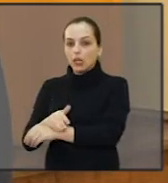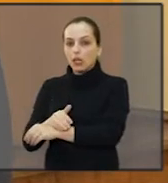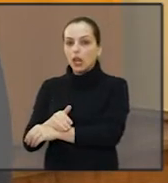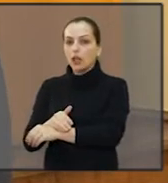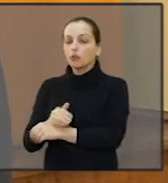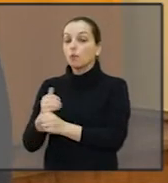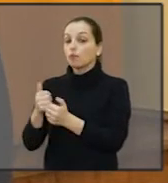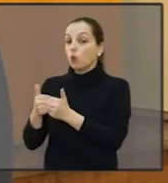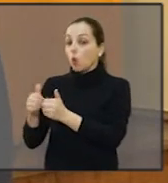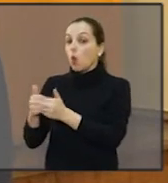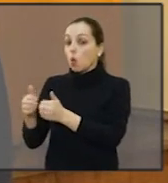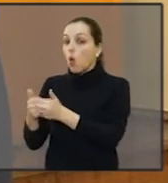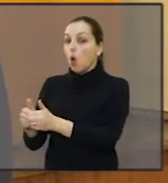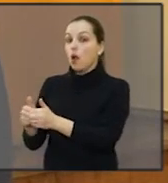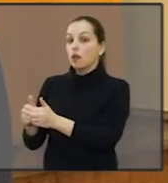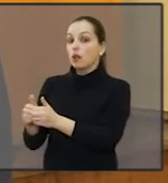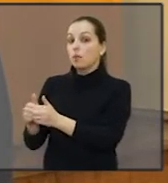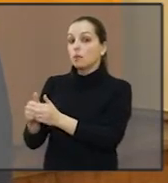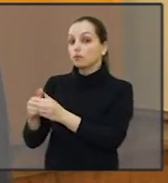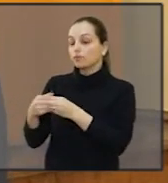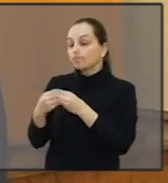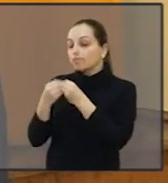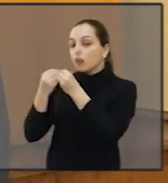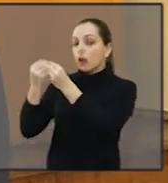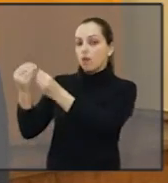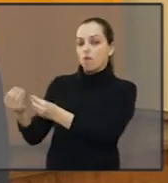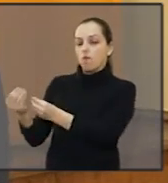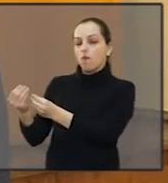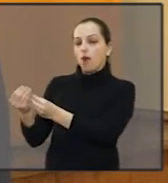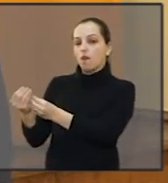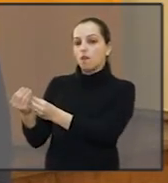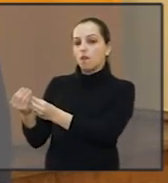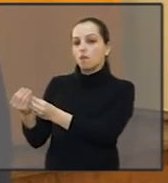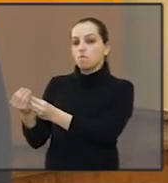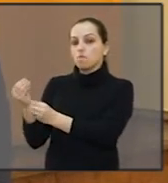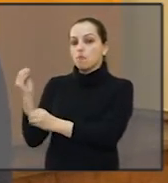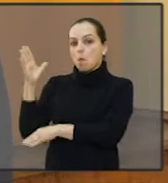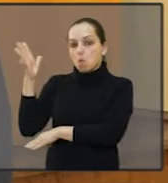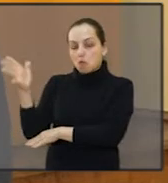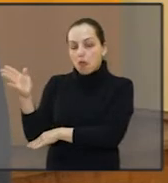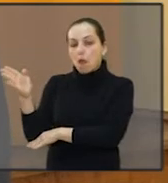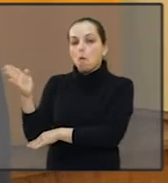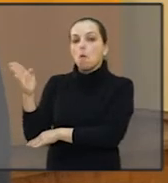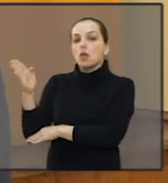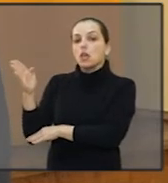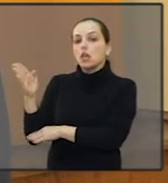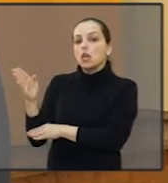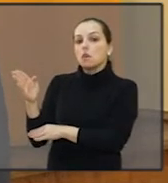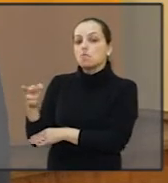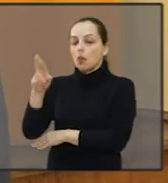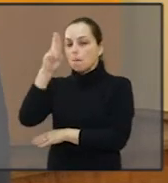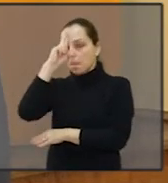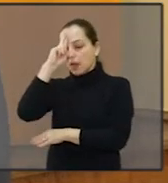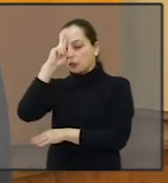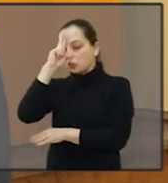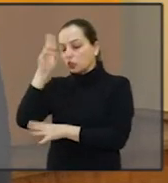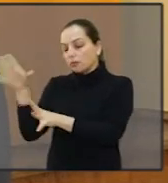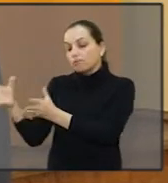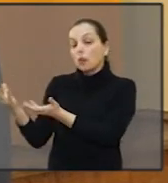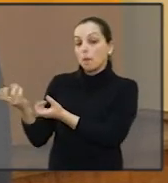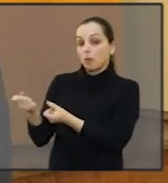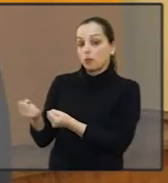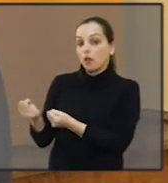né? Tinha um ônibus que vinha buscar a gente para levar para o hotel. Então o ônibus parava lá em frente ao ginásio meio-dia